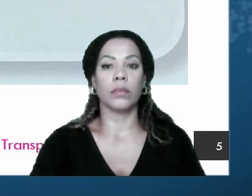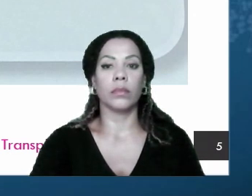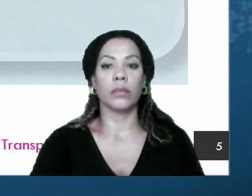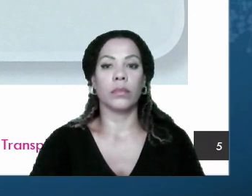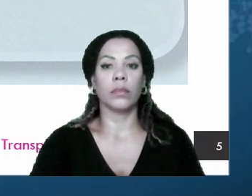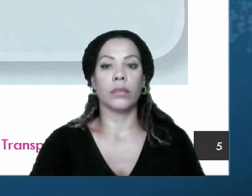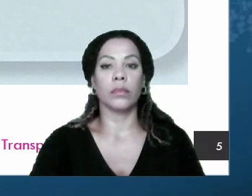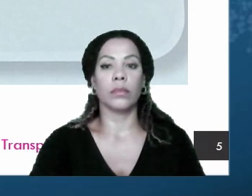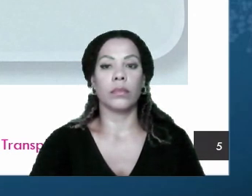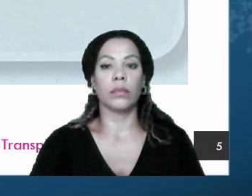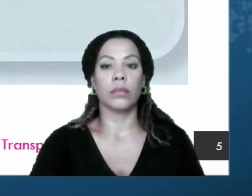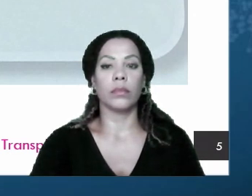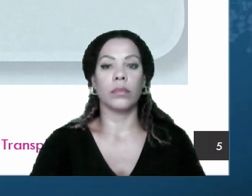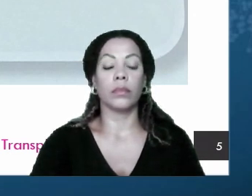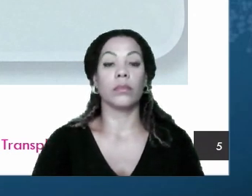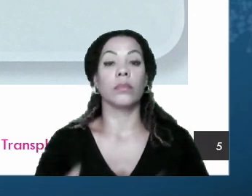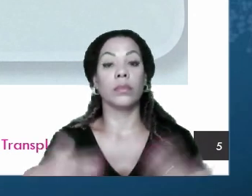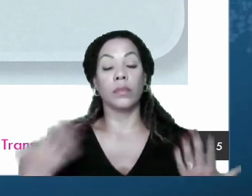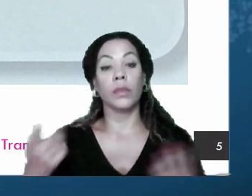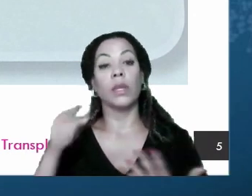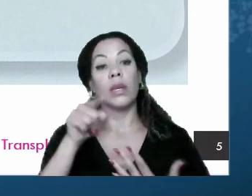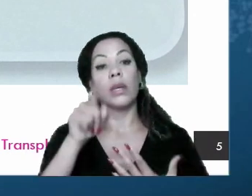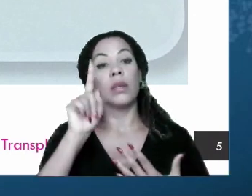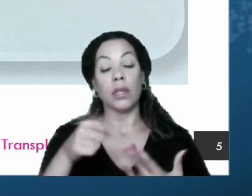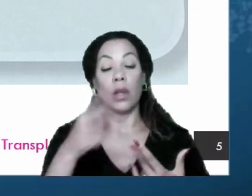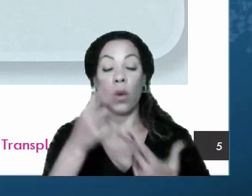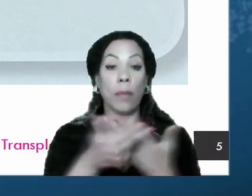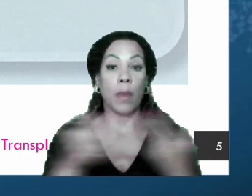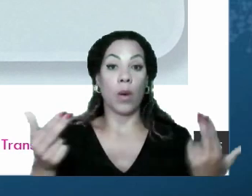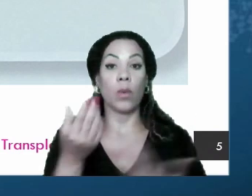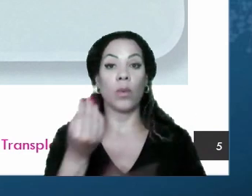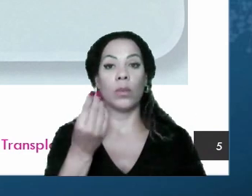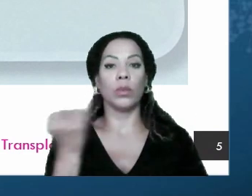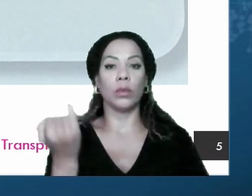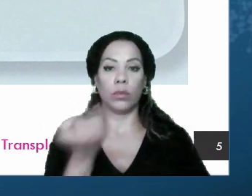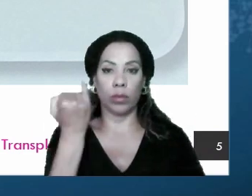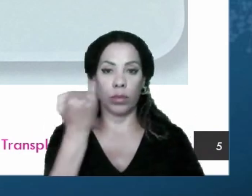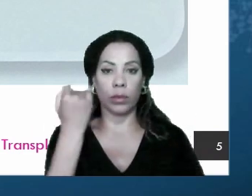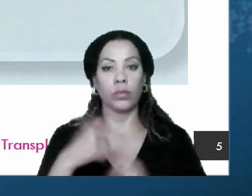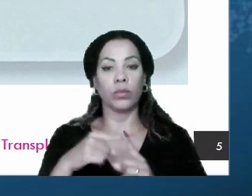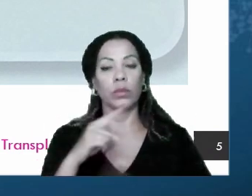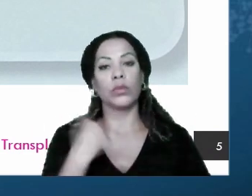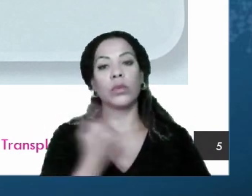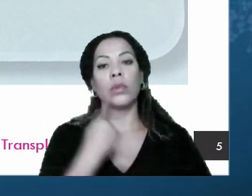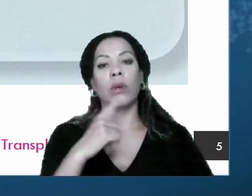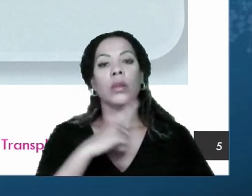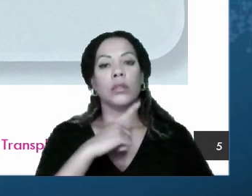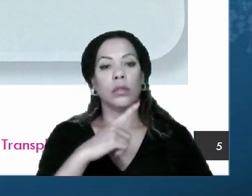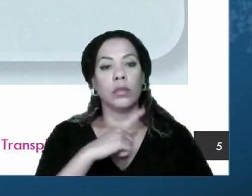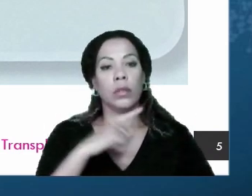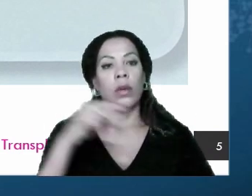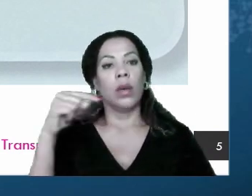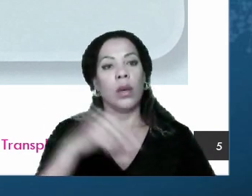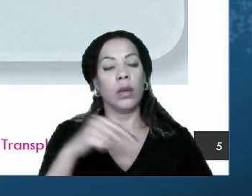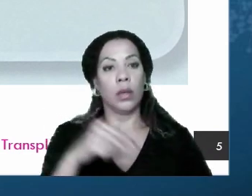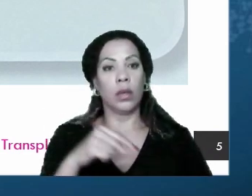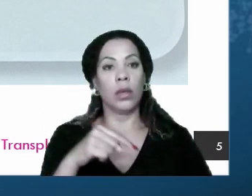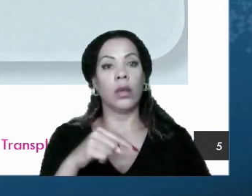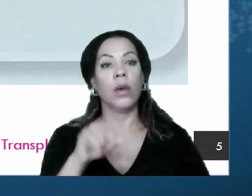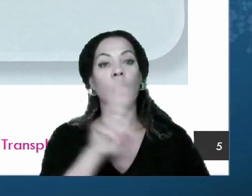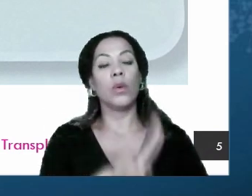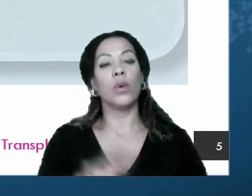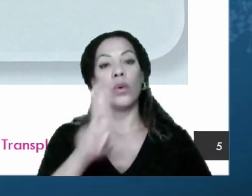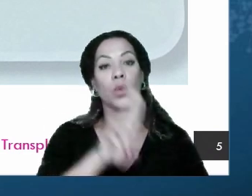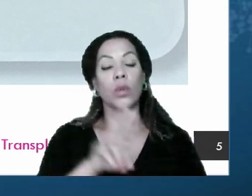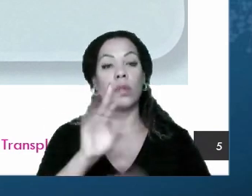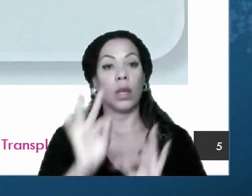just a data point here. Estados Unidos é uma questão muito importante. Nós temos aqui a utilização